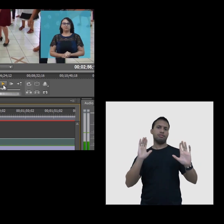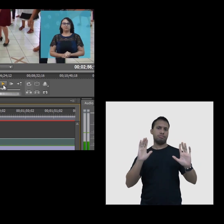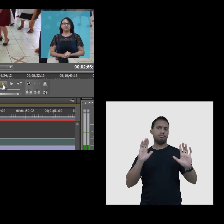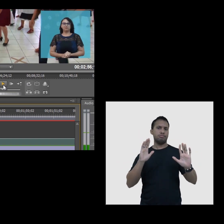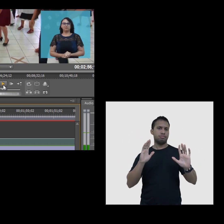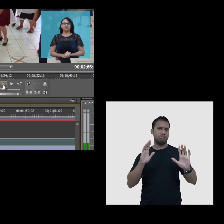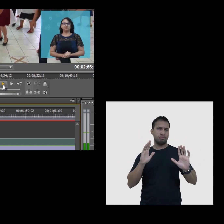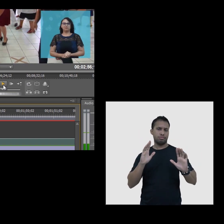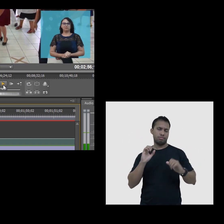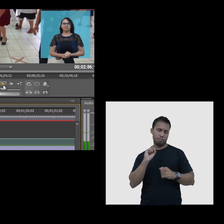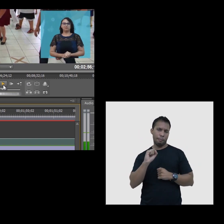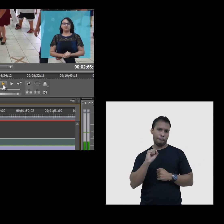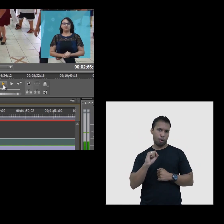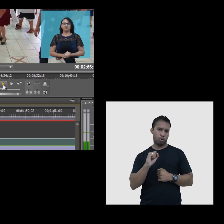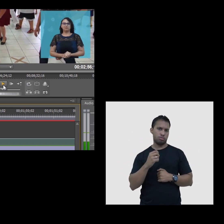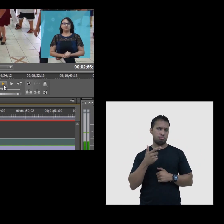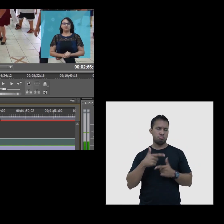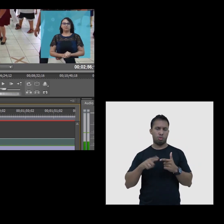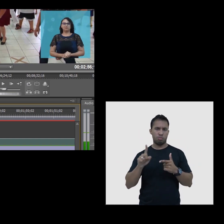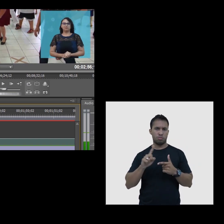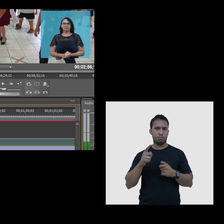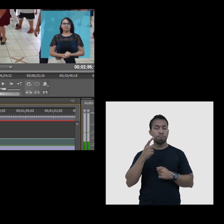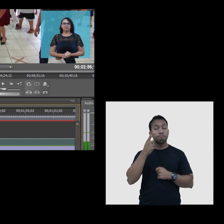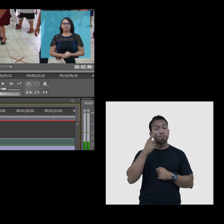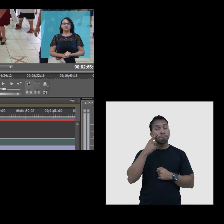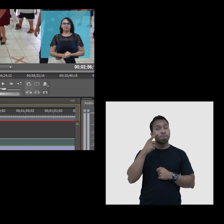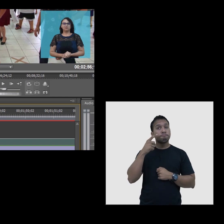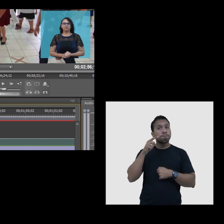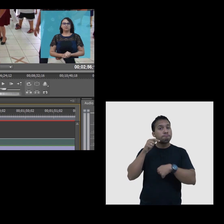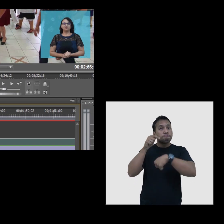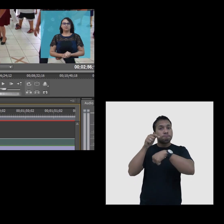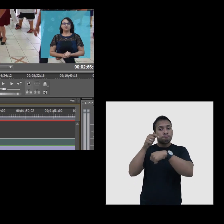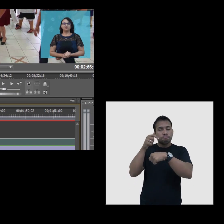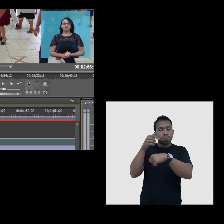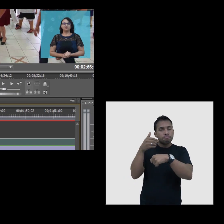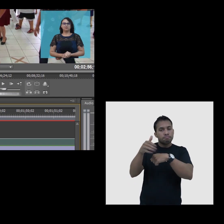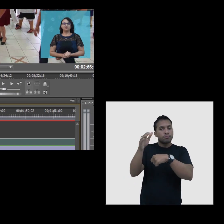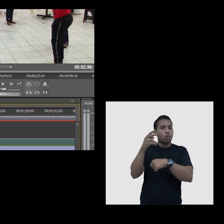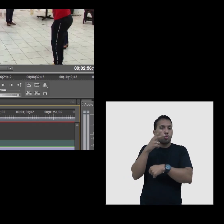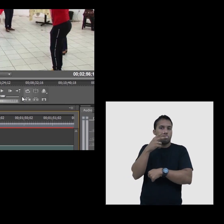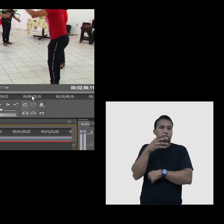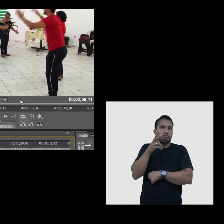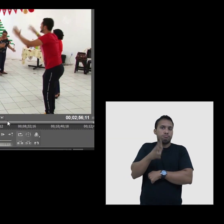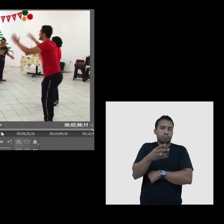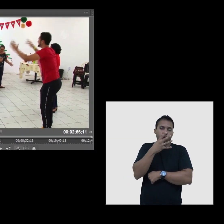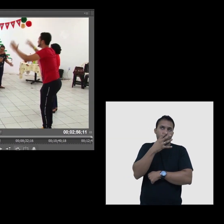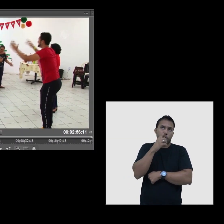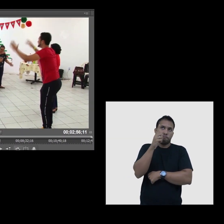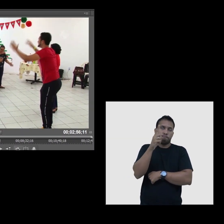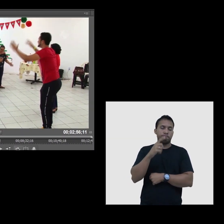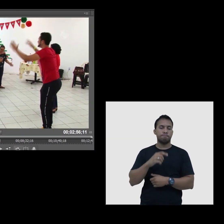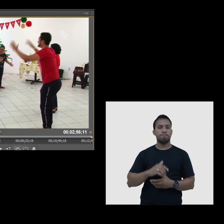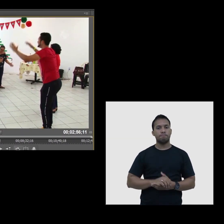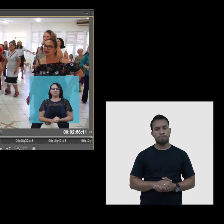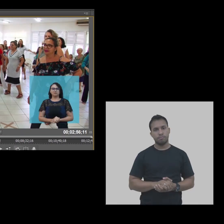um dissolve junto. Já dá para ser brusco mesmo. Vou dar o play para a gente continuar assistindo.